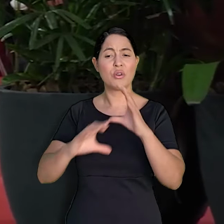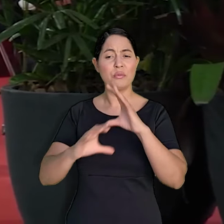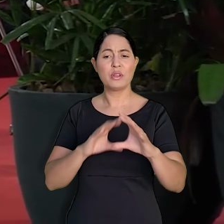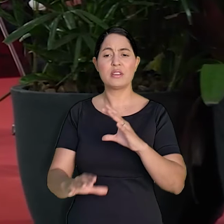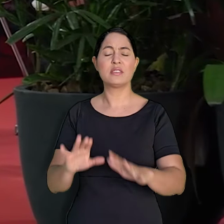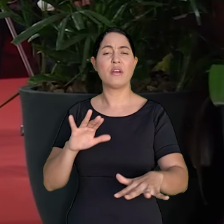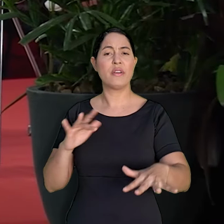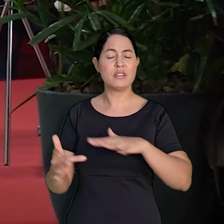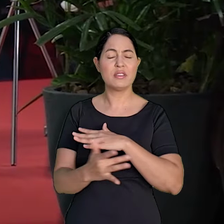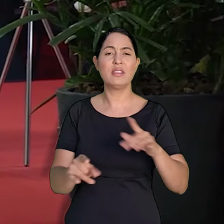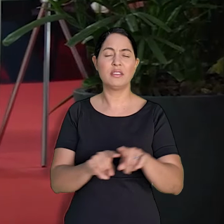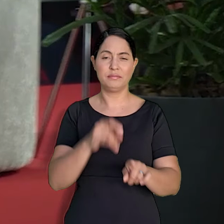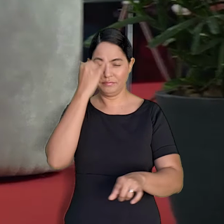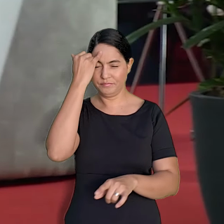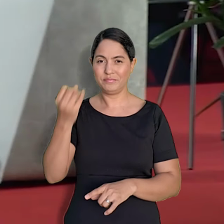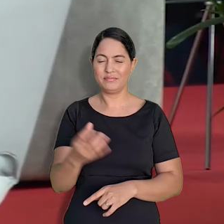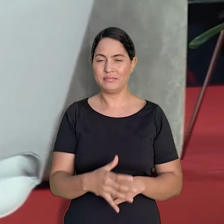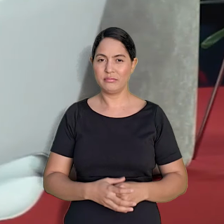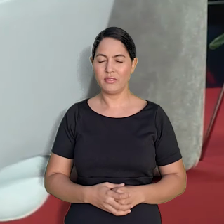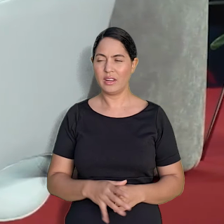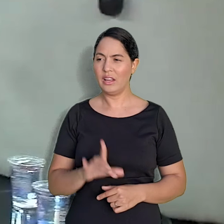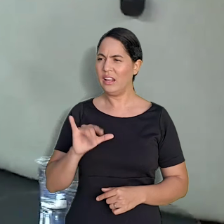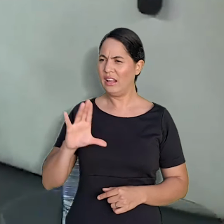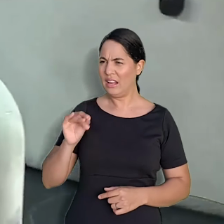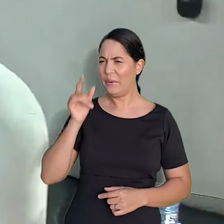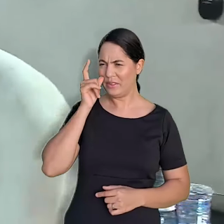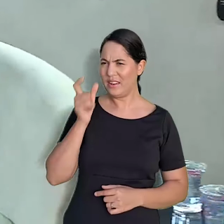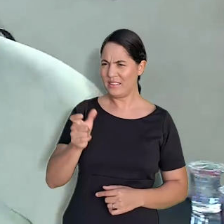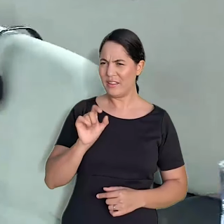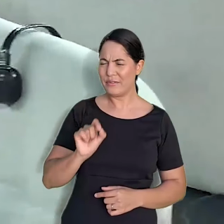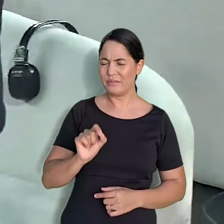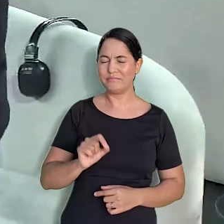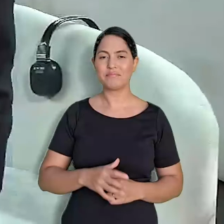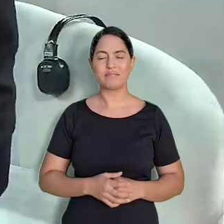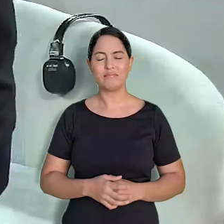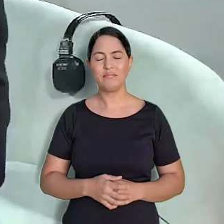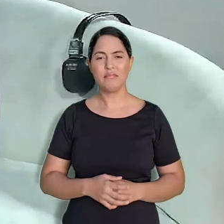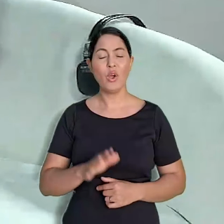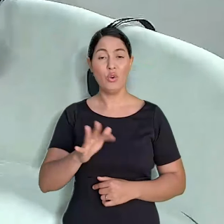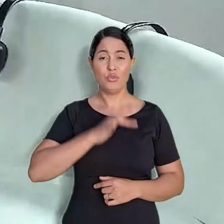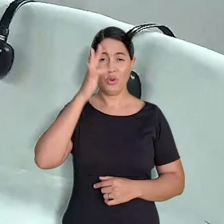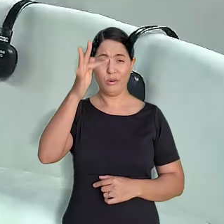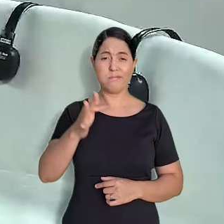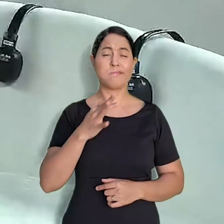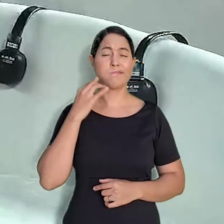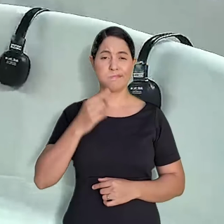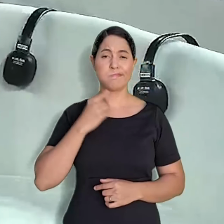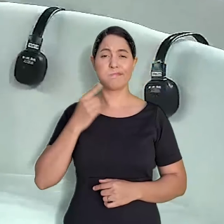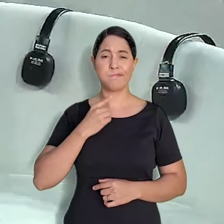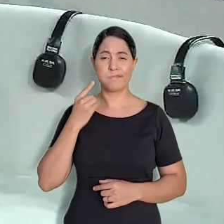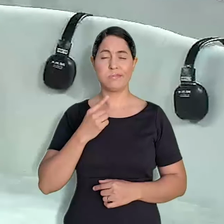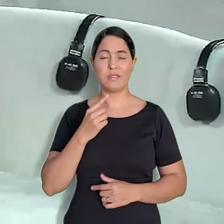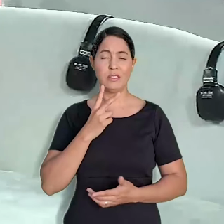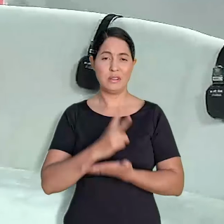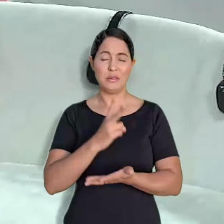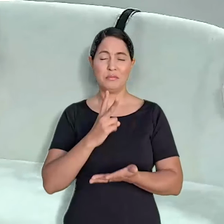e inovações. Interessante, Léo, acho que dos jovens advogados. O futuro da advocacia,